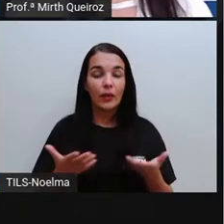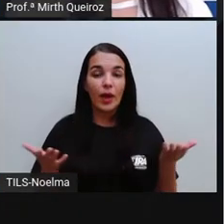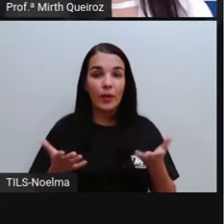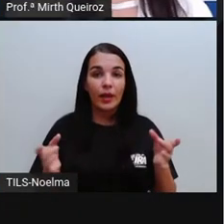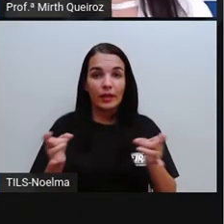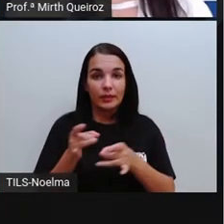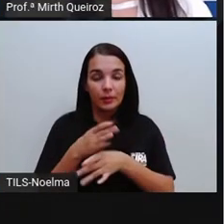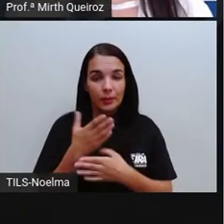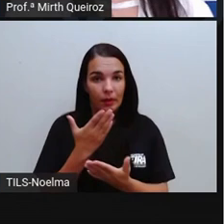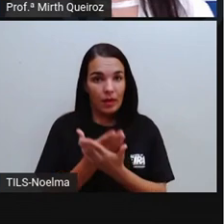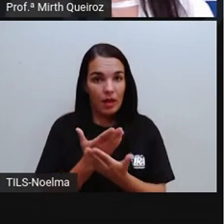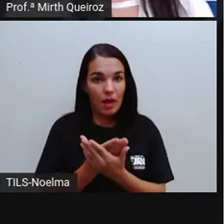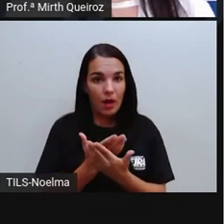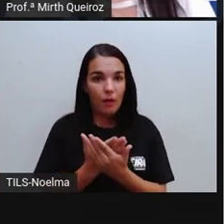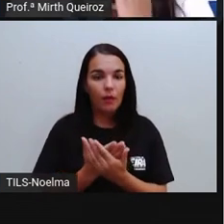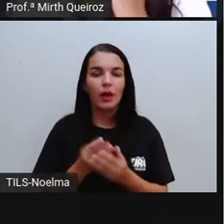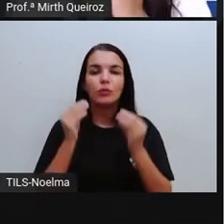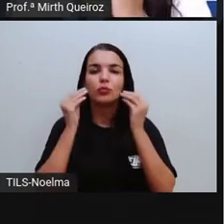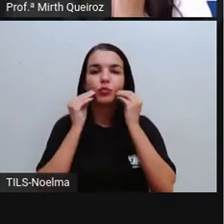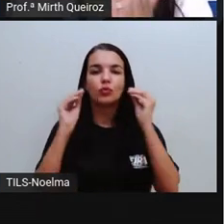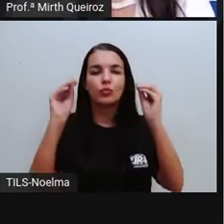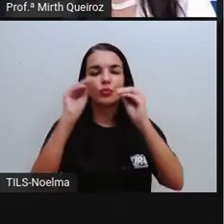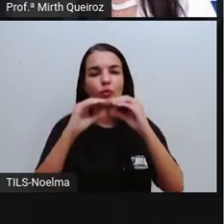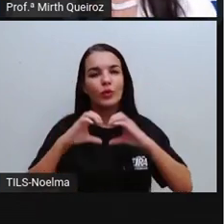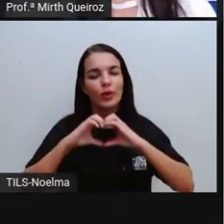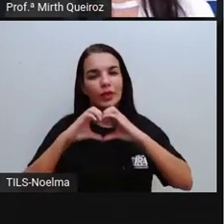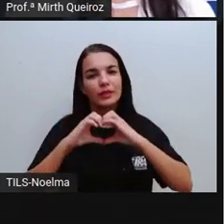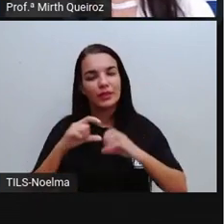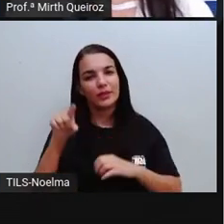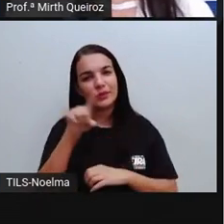vai ficando por aqui. Um beijo no